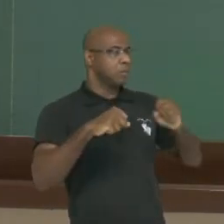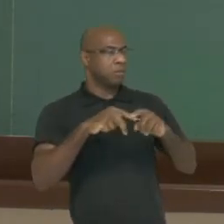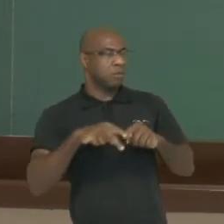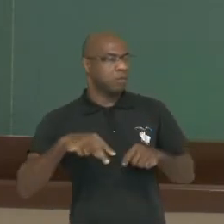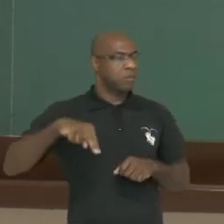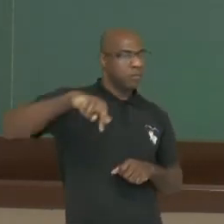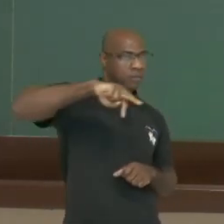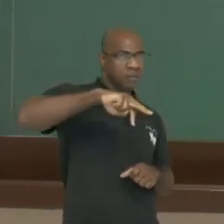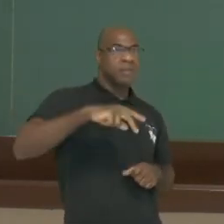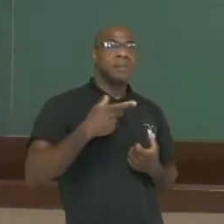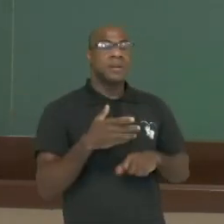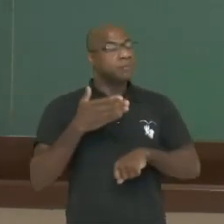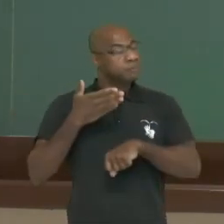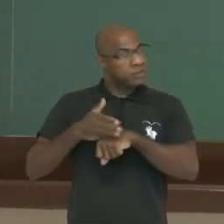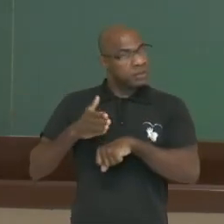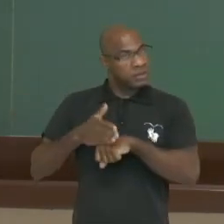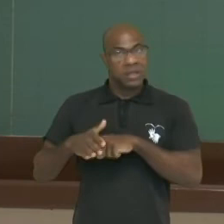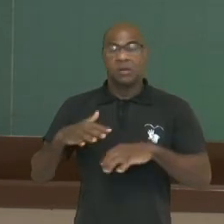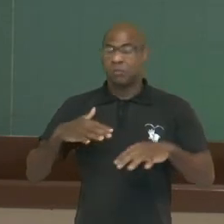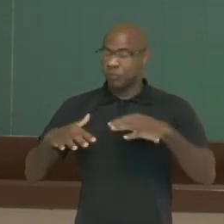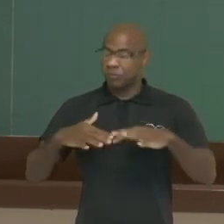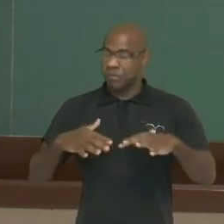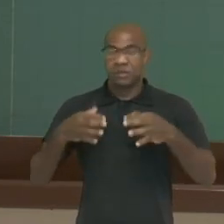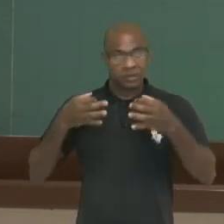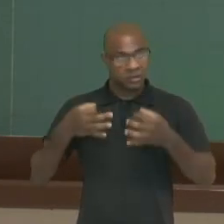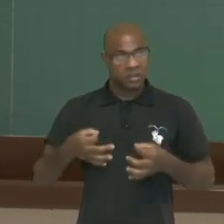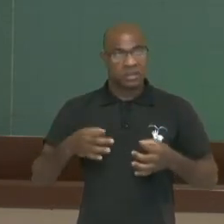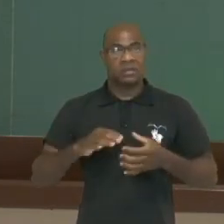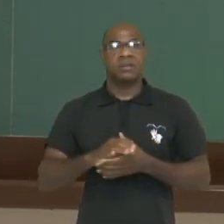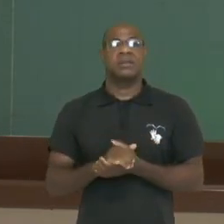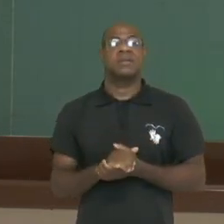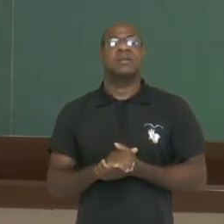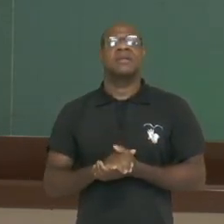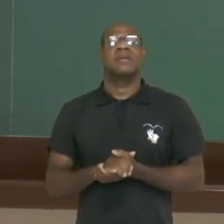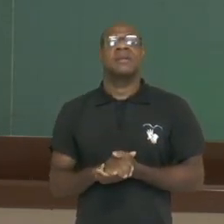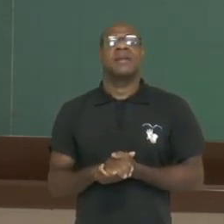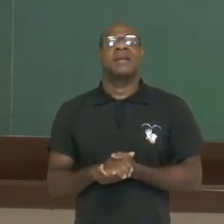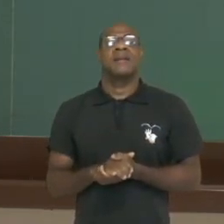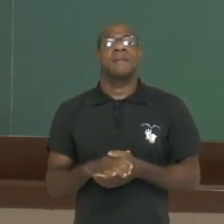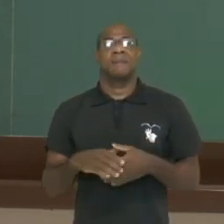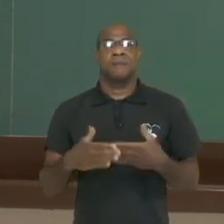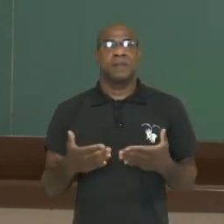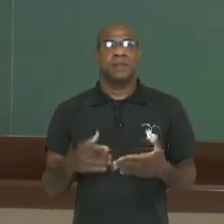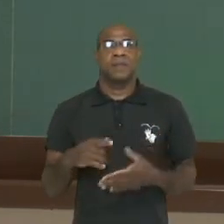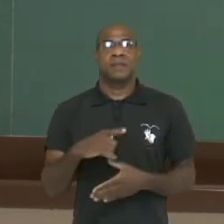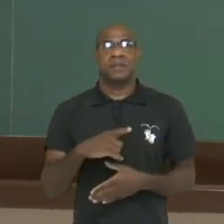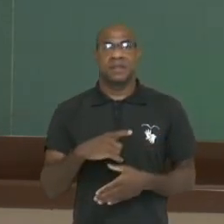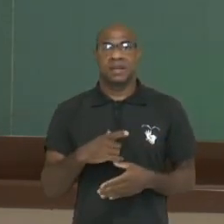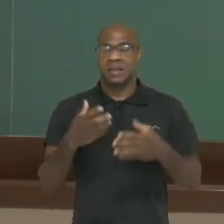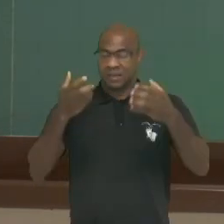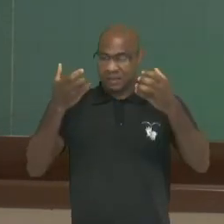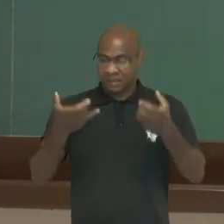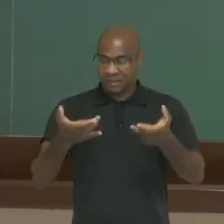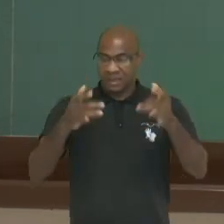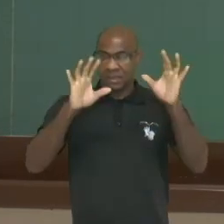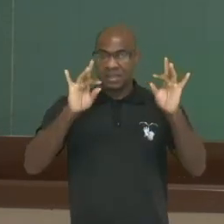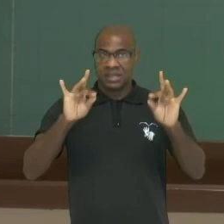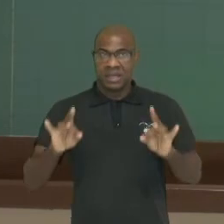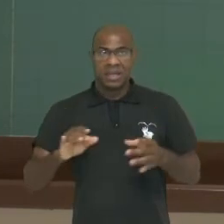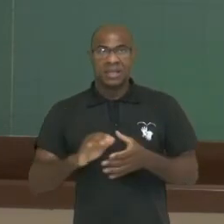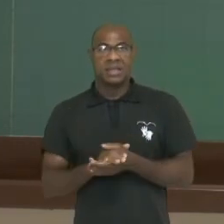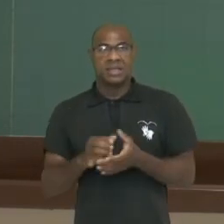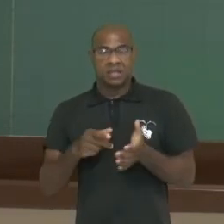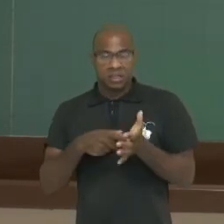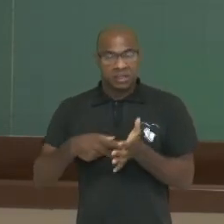seja empreendido o movimento da forma correta, como se espera, né? Então está bem definido aqui aonde que esses chutes